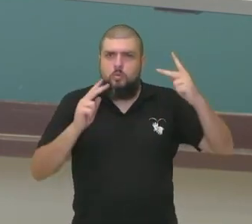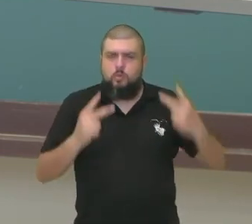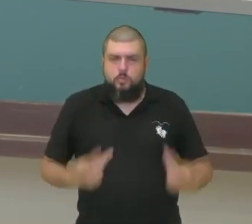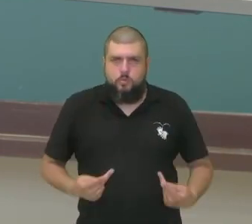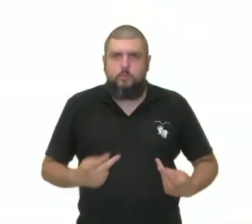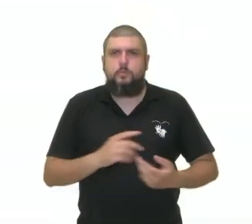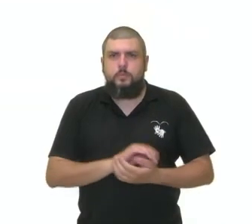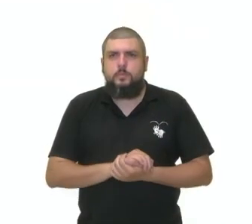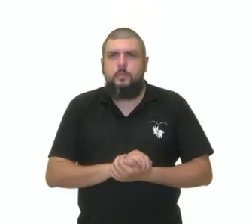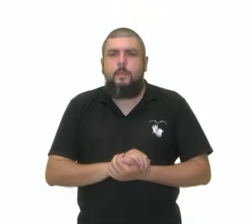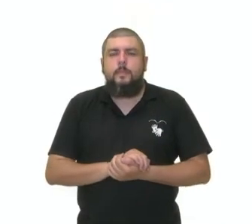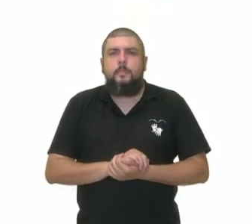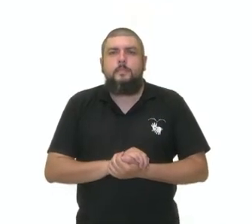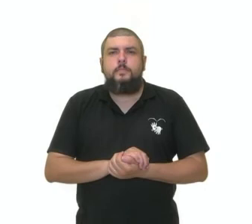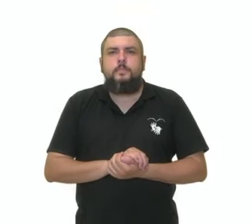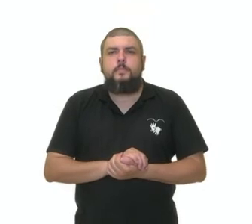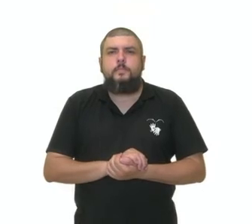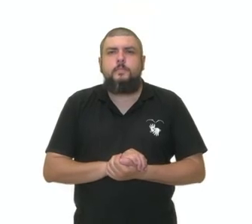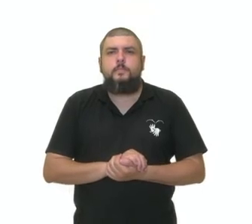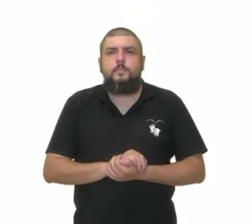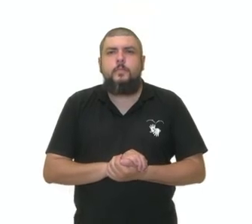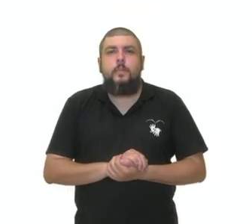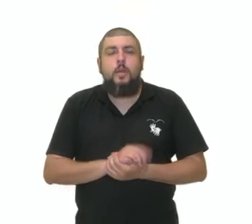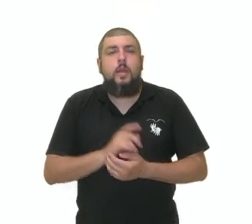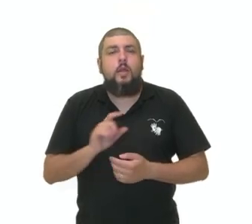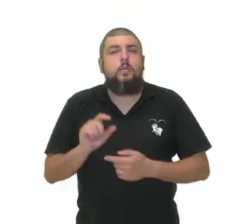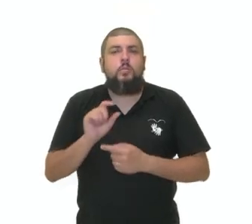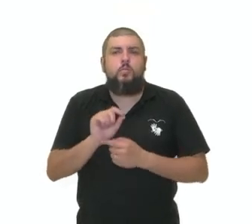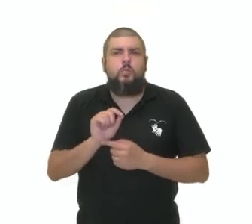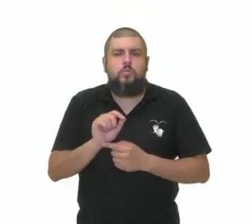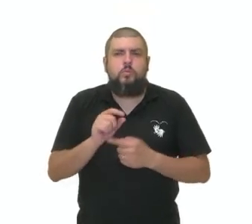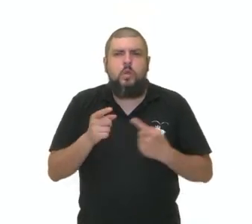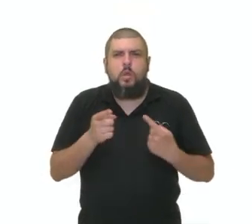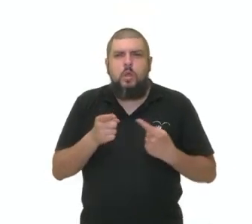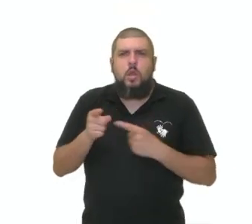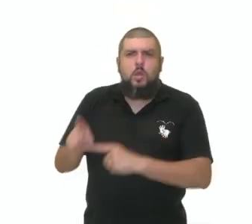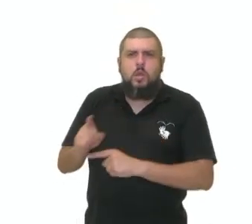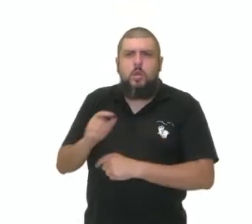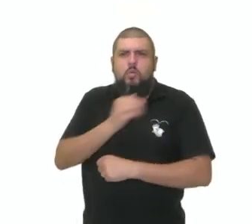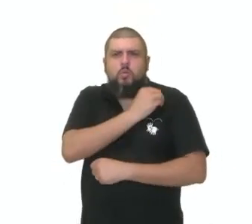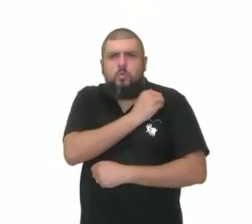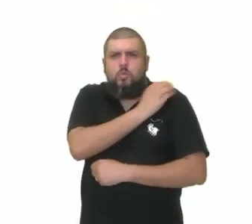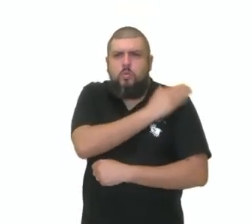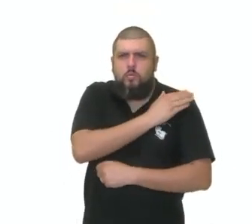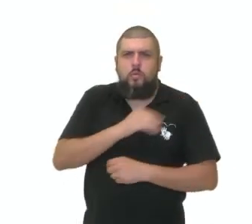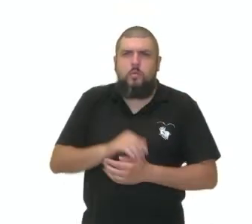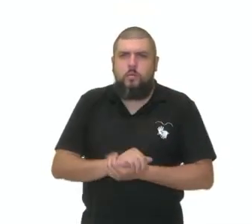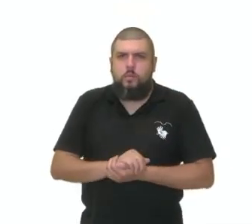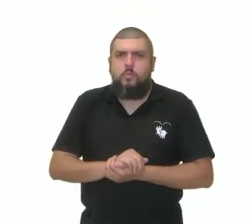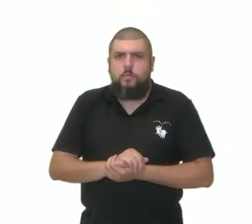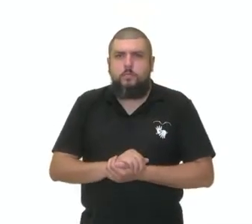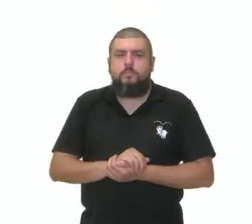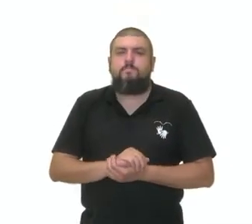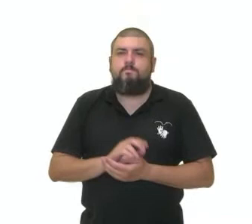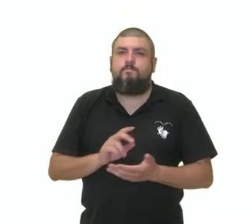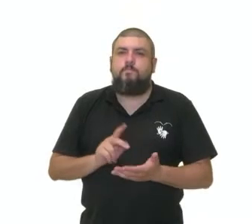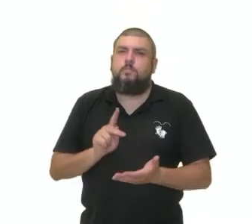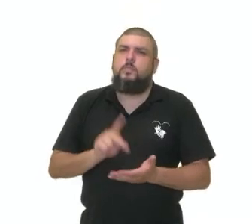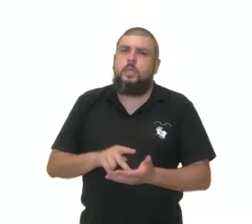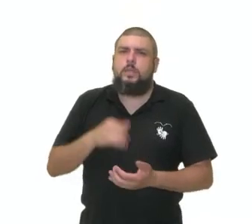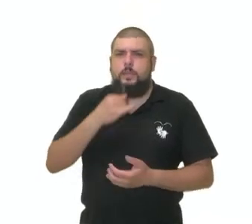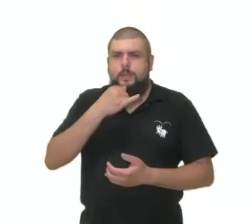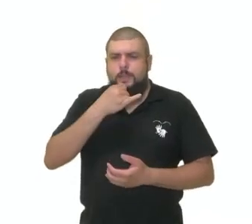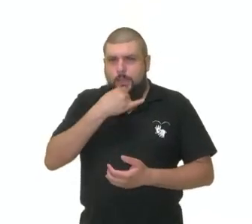dos direitos humanos e referência no combate ao racismo e à intolerância no Brasil. Infelizmente, as religiões de